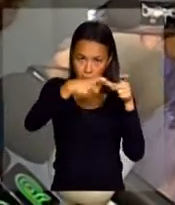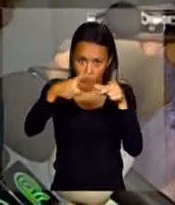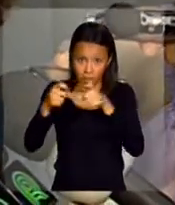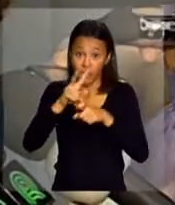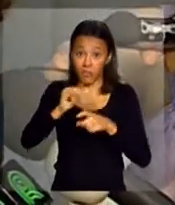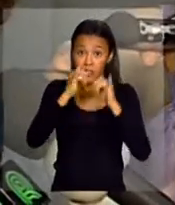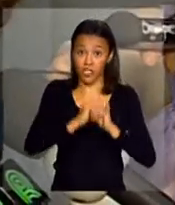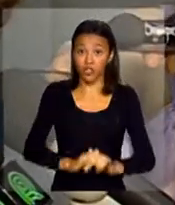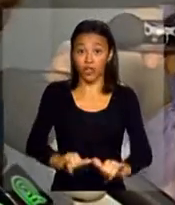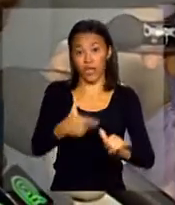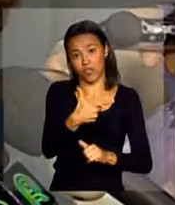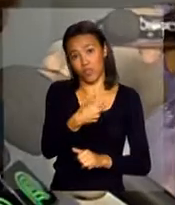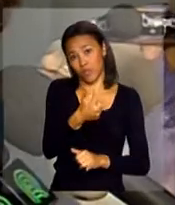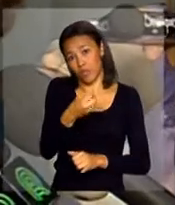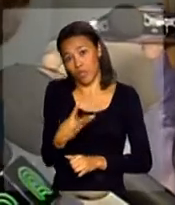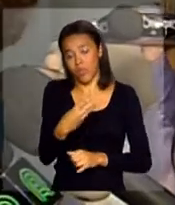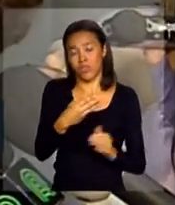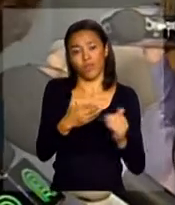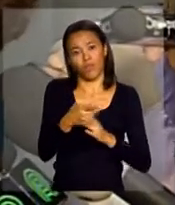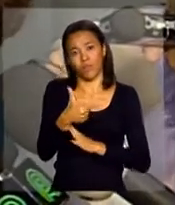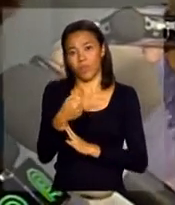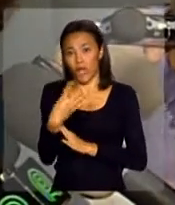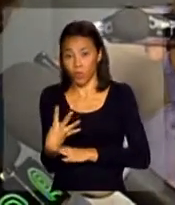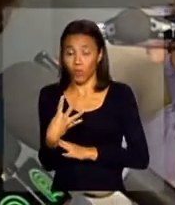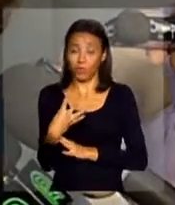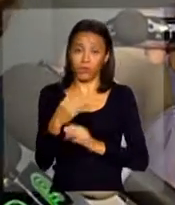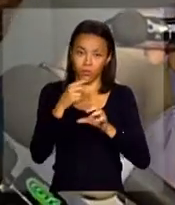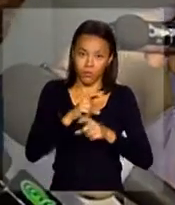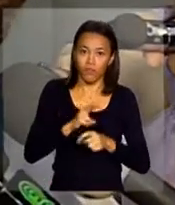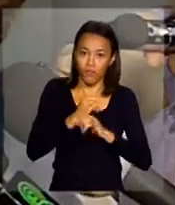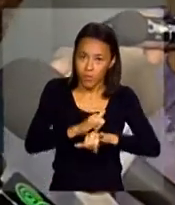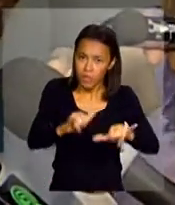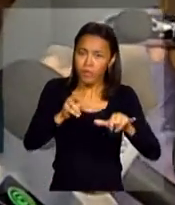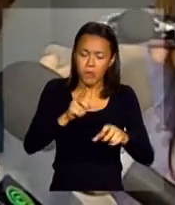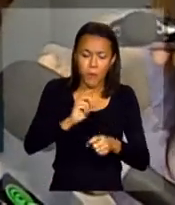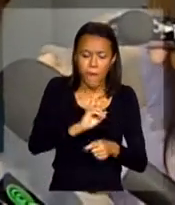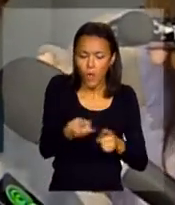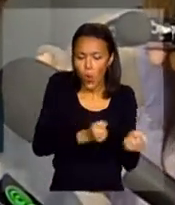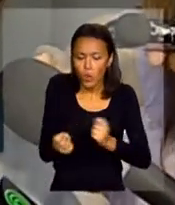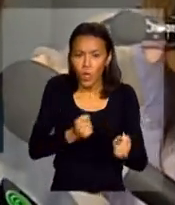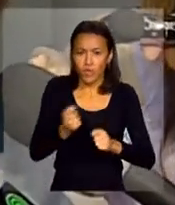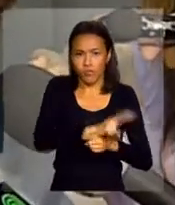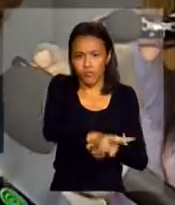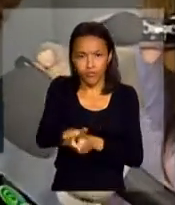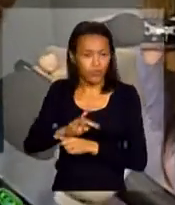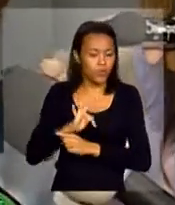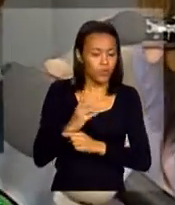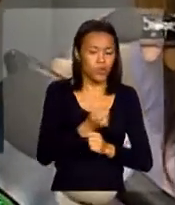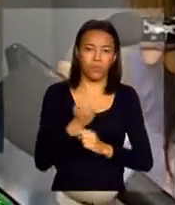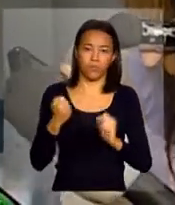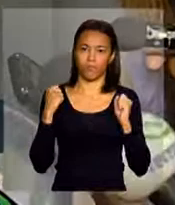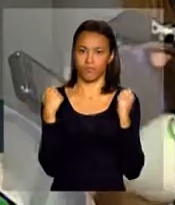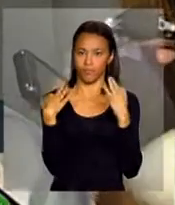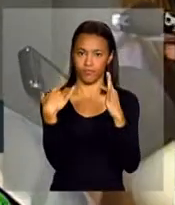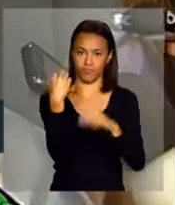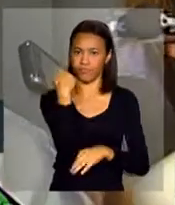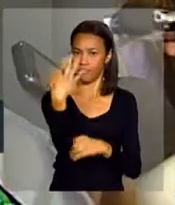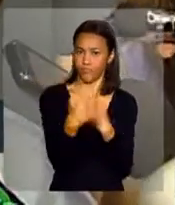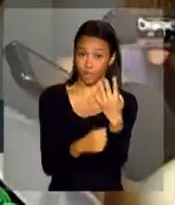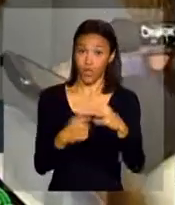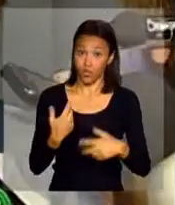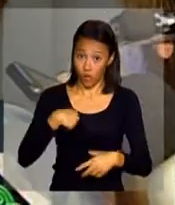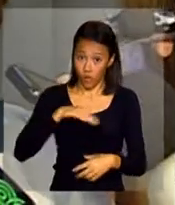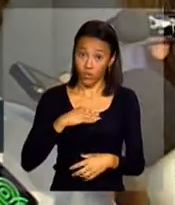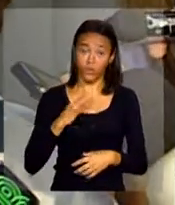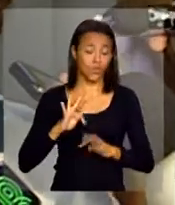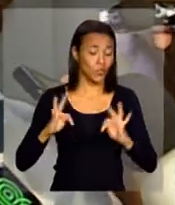lançar em 2013, 2014, em torno do monitoramento, não só da Amazônia, mas o monitoramento de todos os biomas. Você sabe que nós ampliamos o Ministério do Meio Ambiente, nós